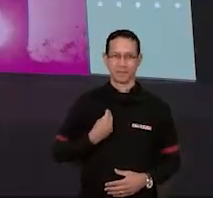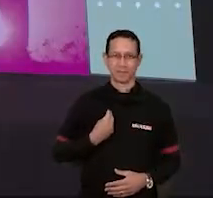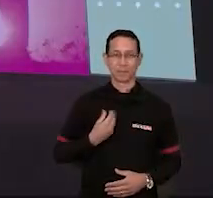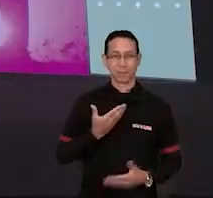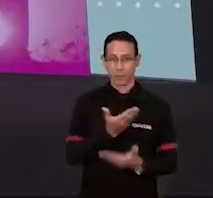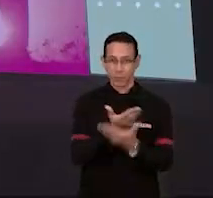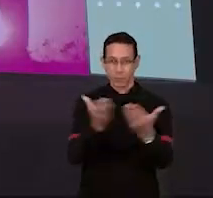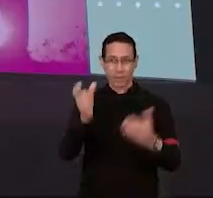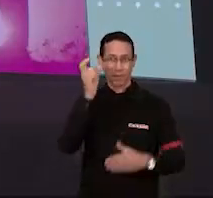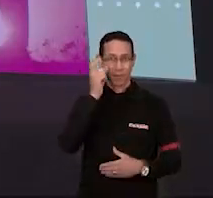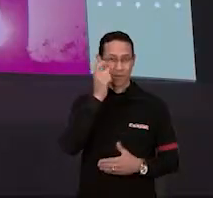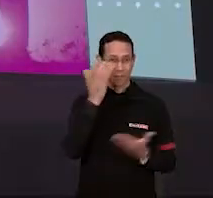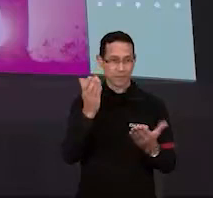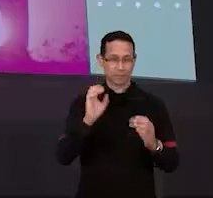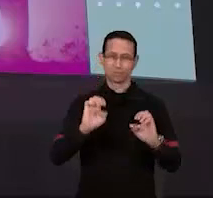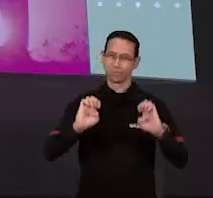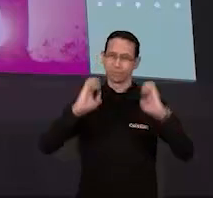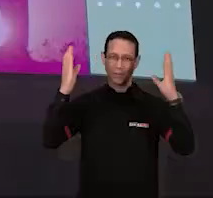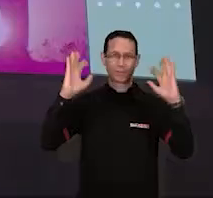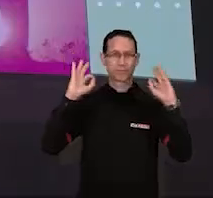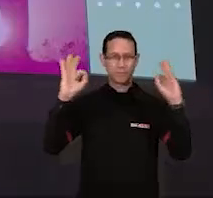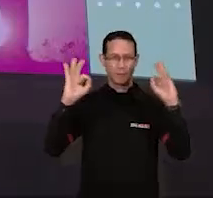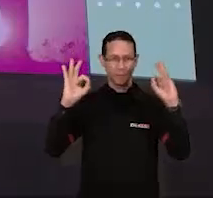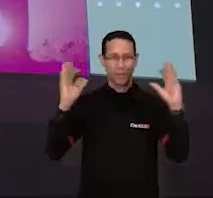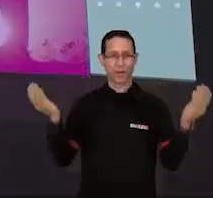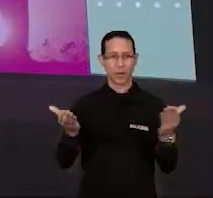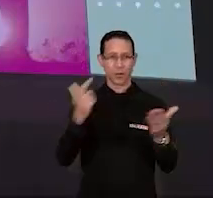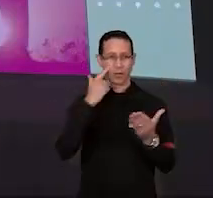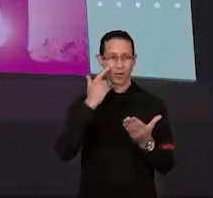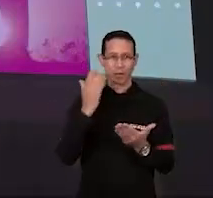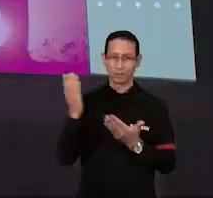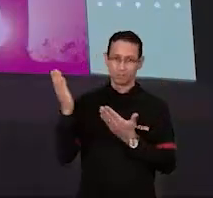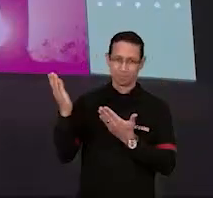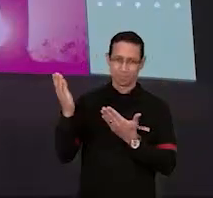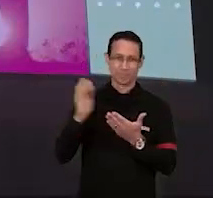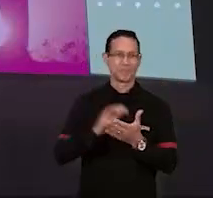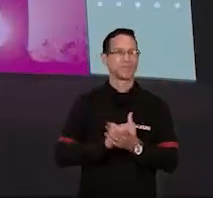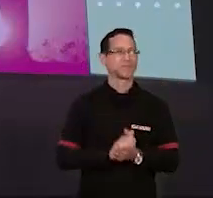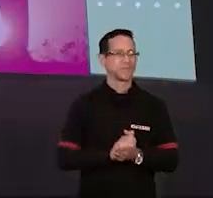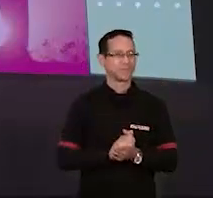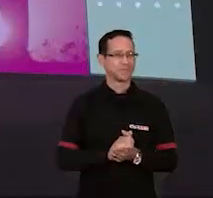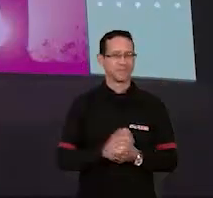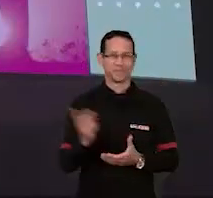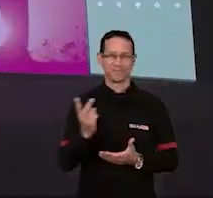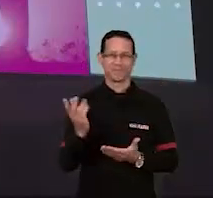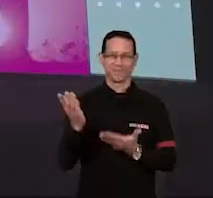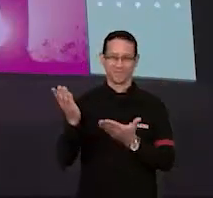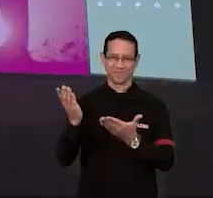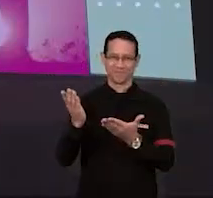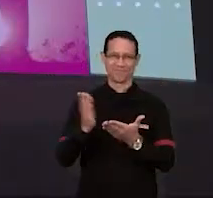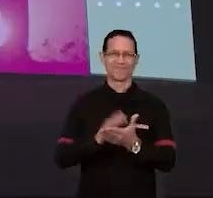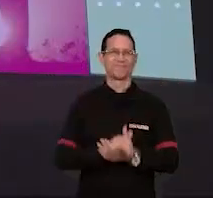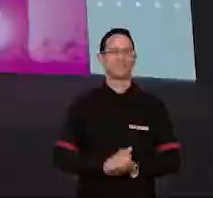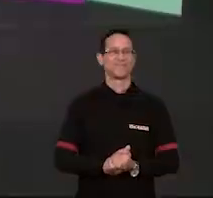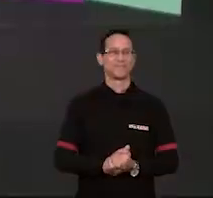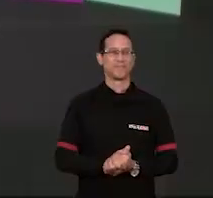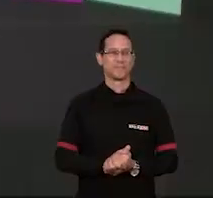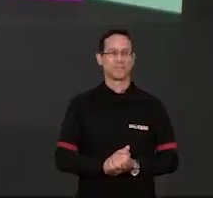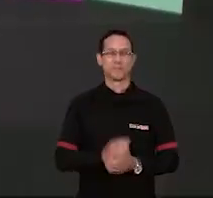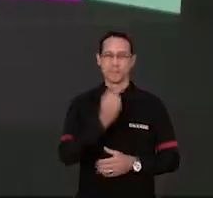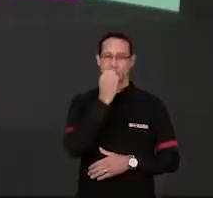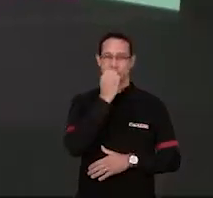estão nos assistindo um ótimo evento, e agora eu passo, então, a palavra para vocês. Boa